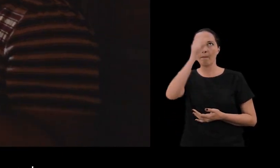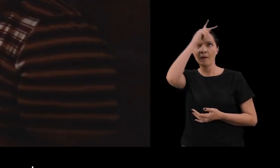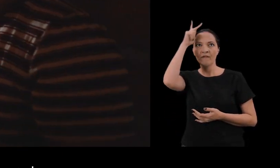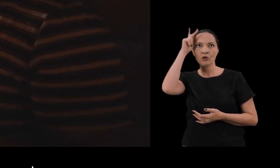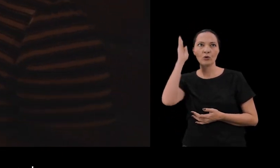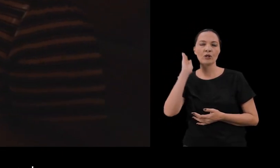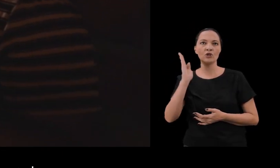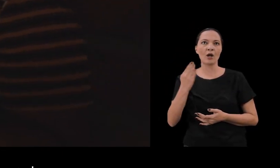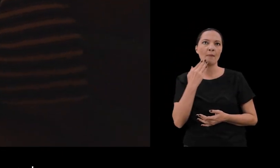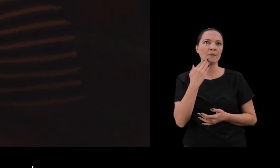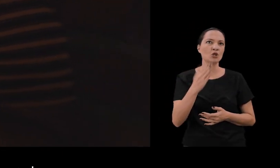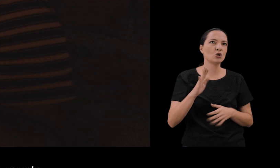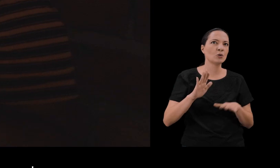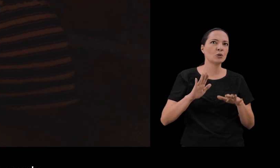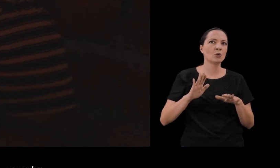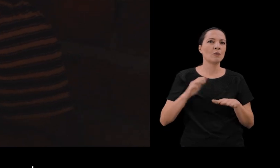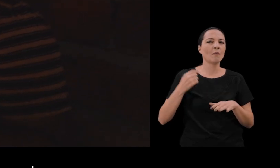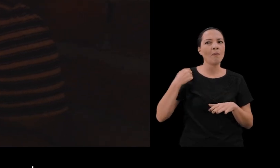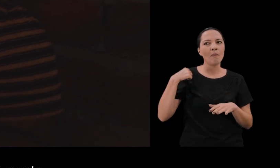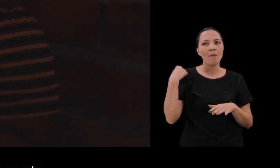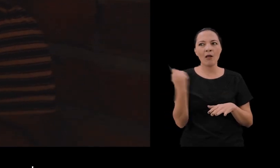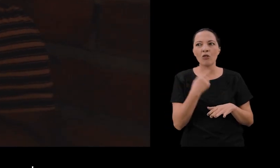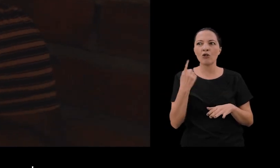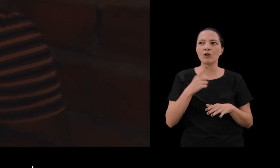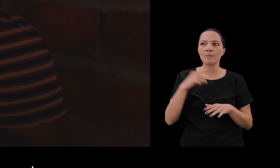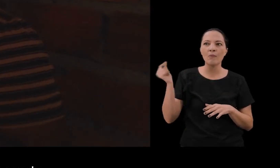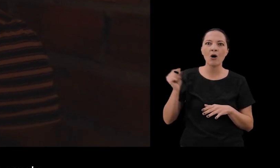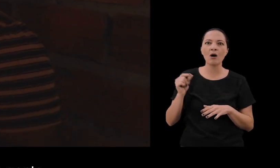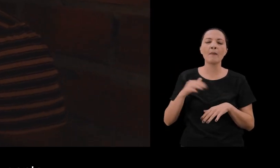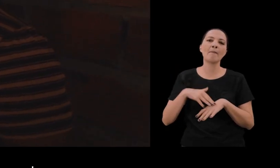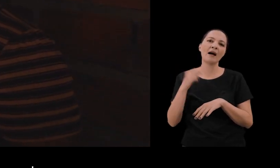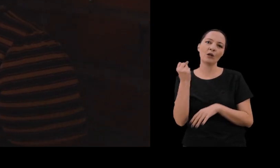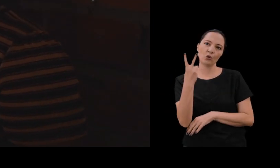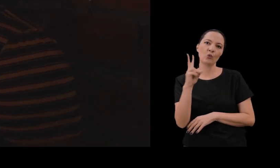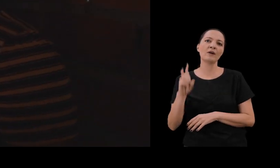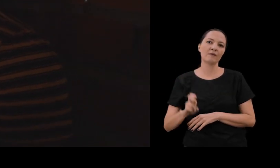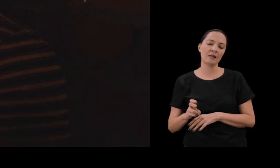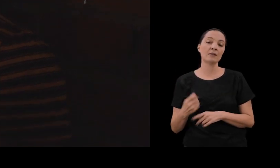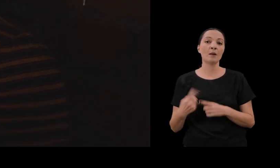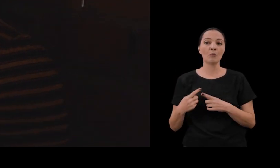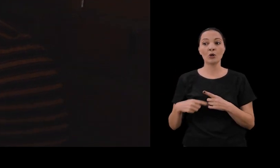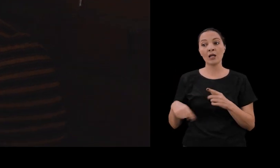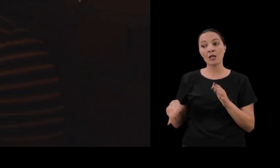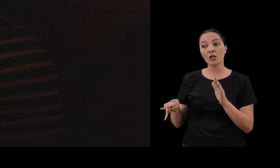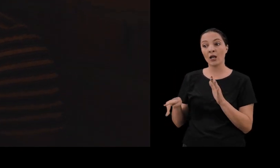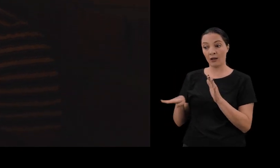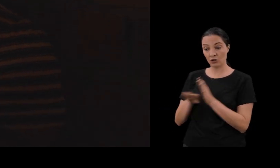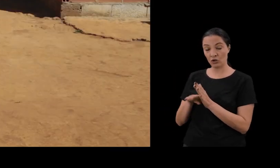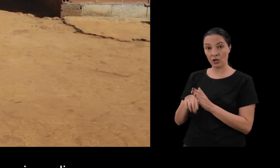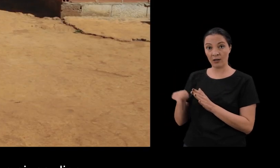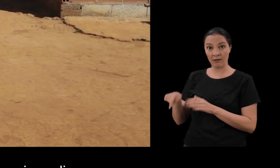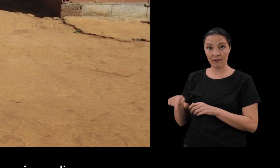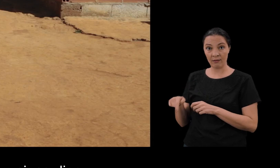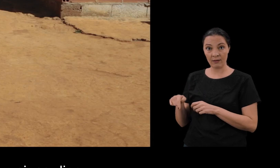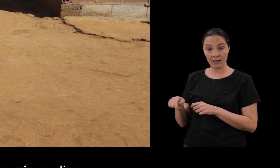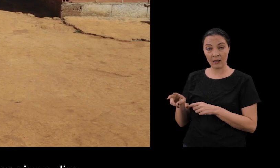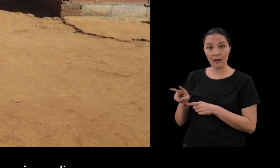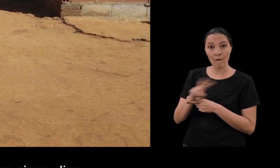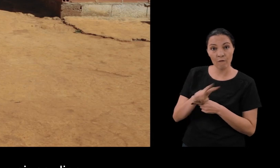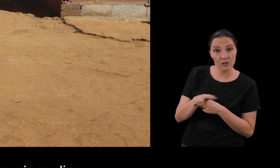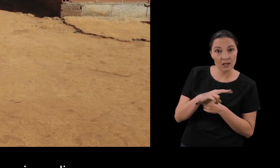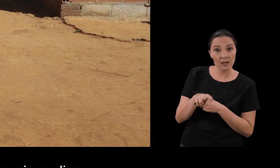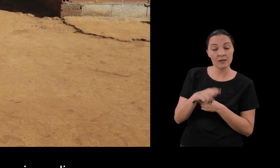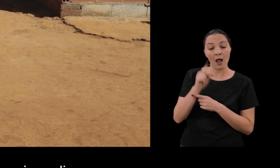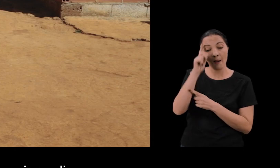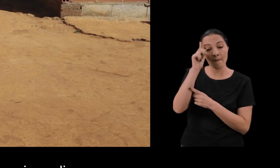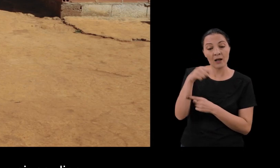a prefeitura já pediu a gente para sair mais de 2 vezes já. Porque chega o fiscal aqui, aí ele manda a